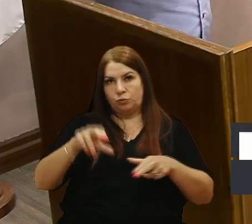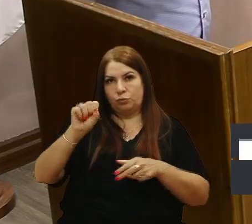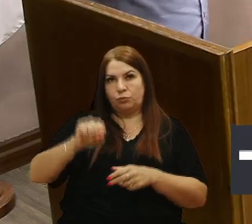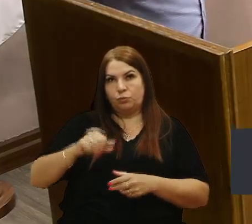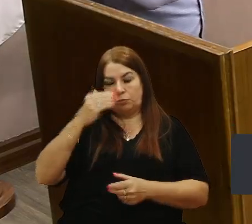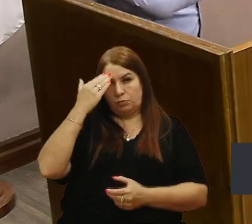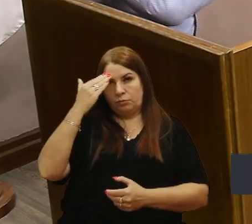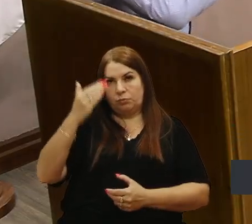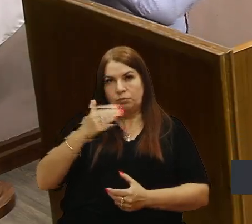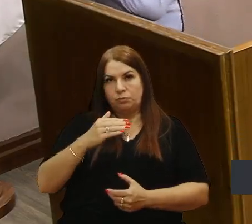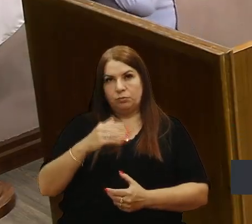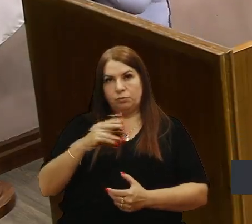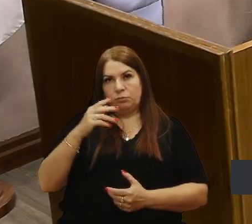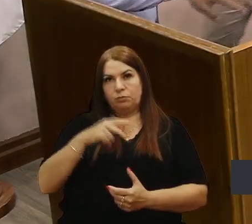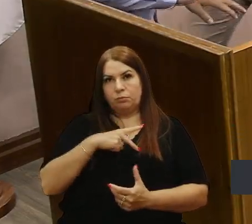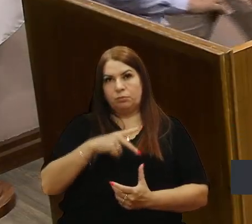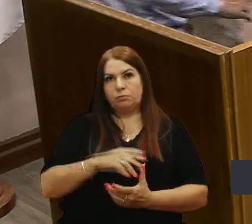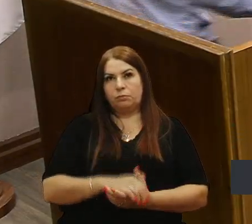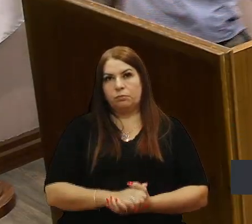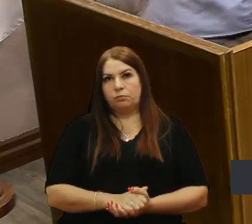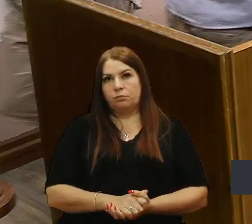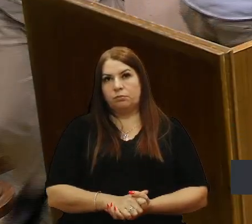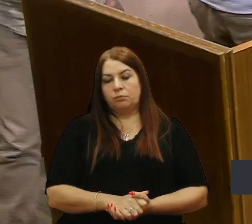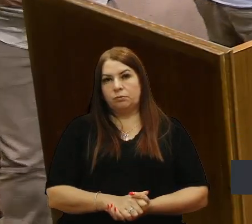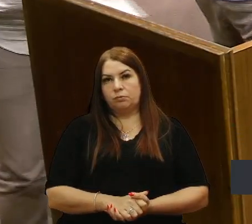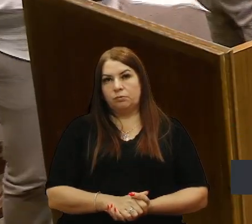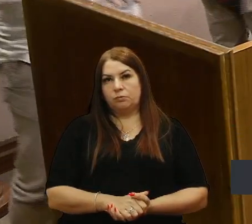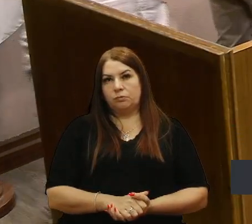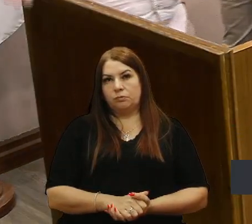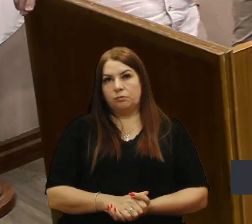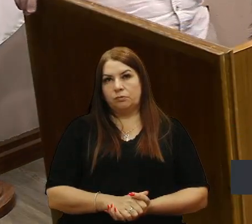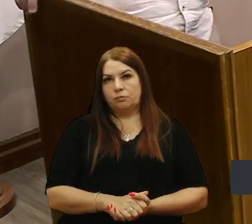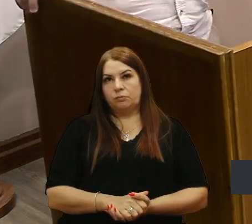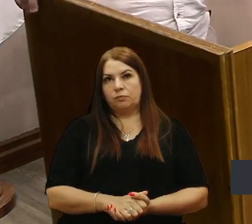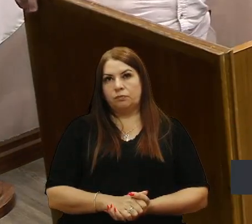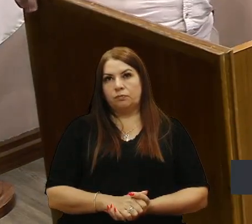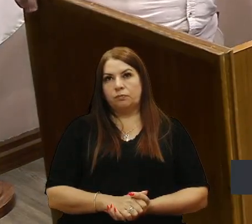Obrigado, presidente. Próximo inscrito em declaração.